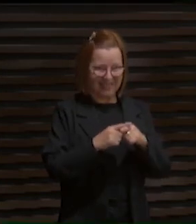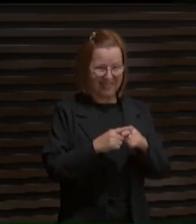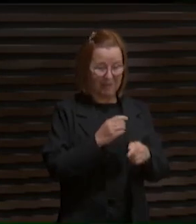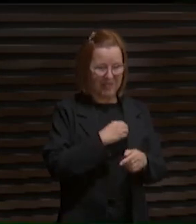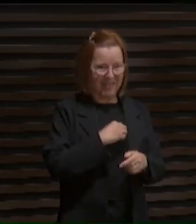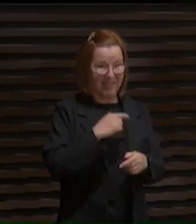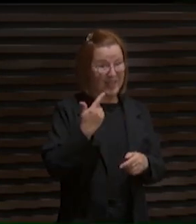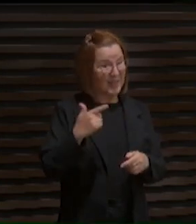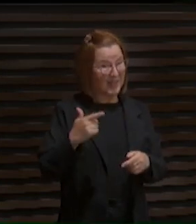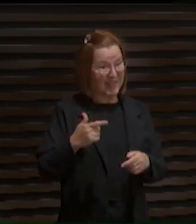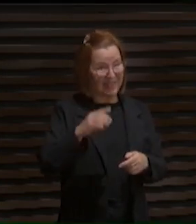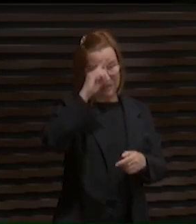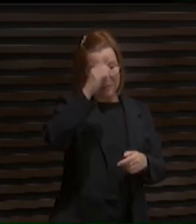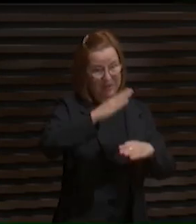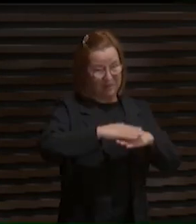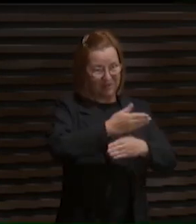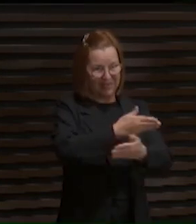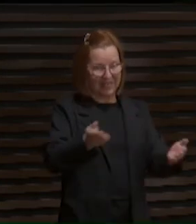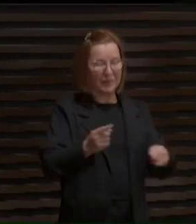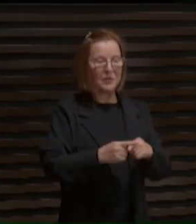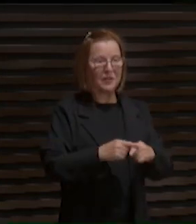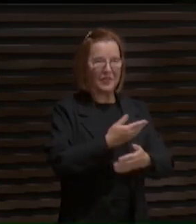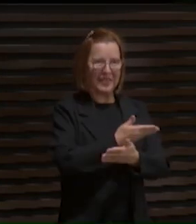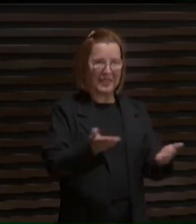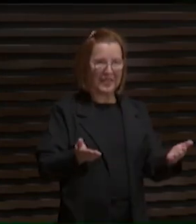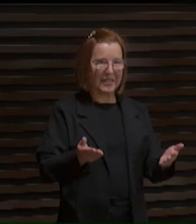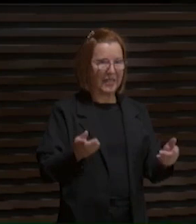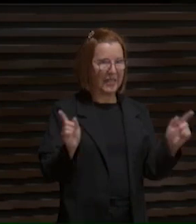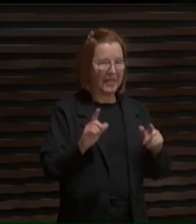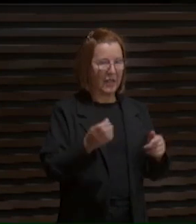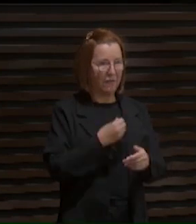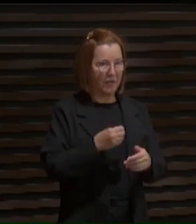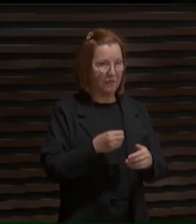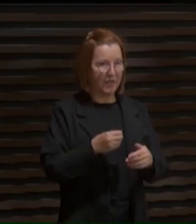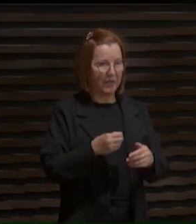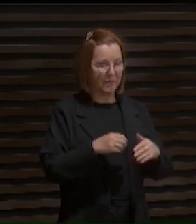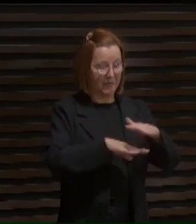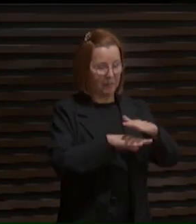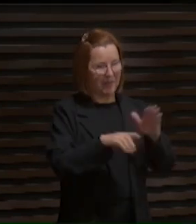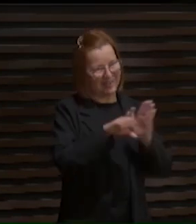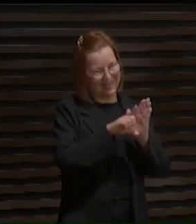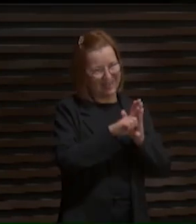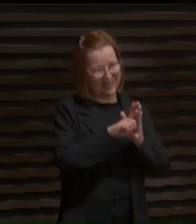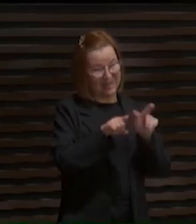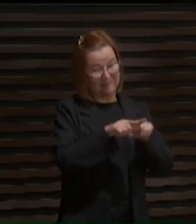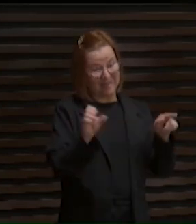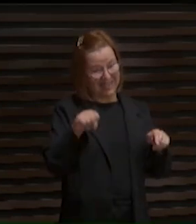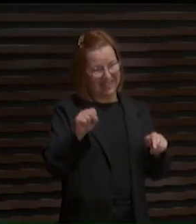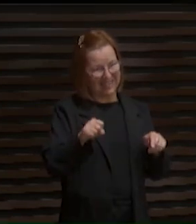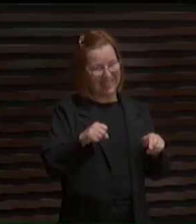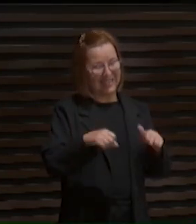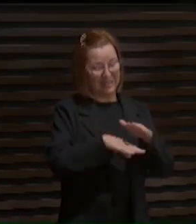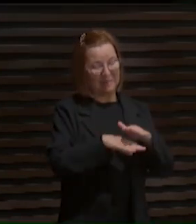domínio sobre vocês, pois vocês não estão debaixo da lei, e sim da graça.